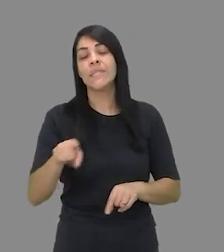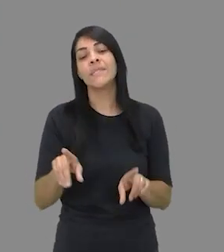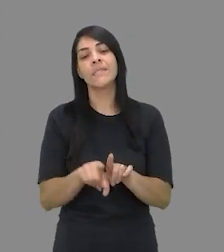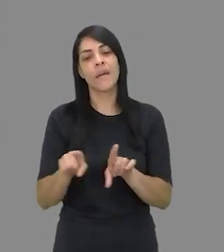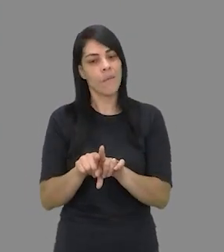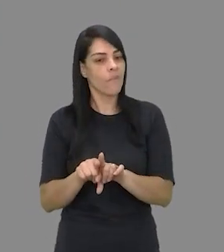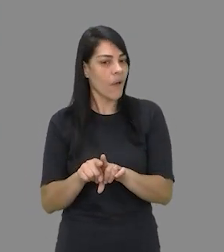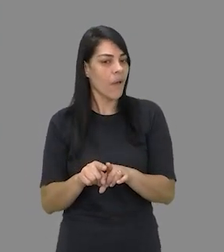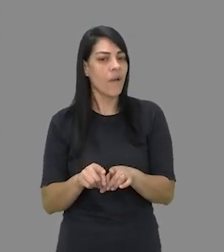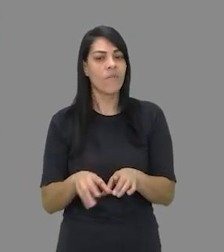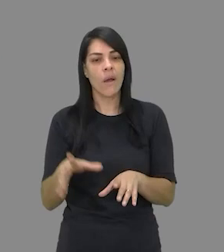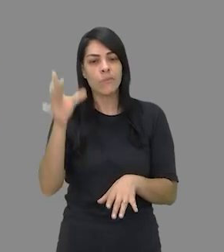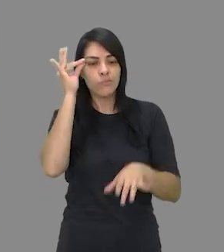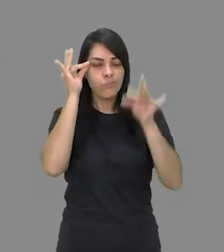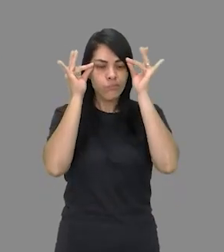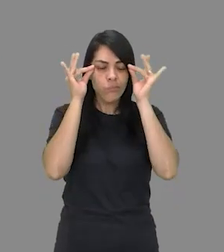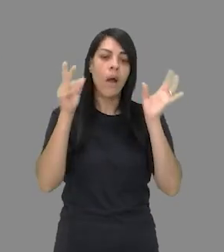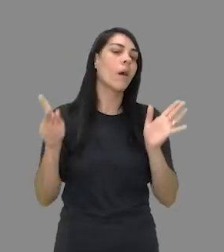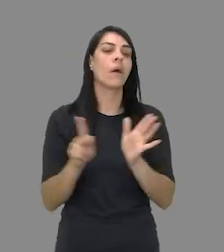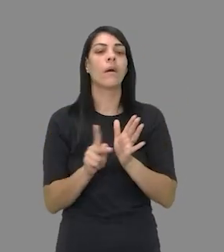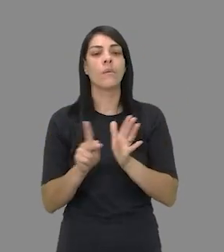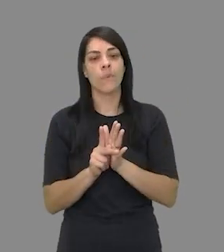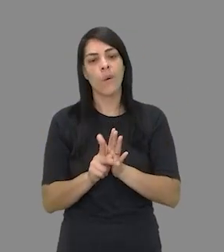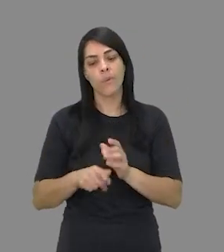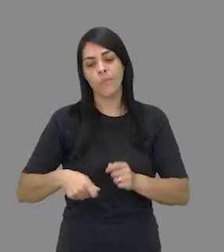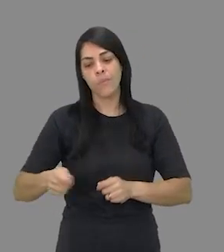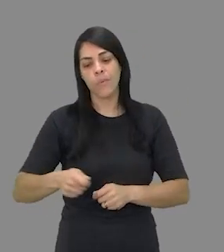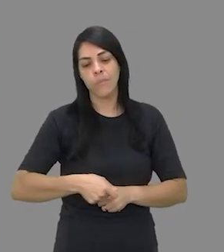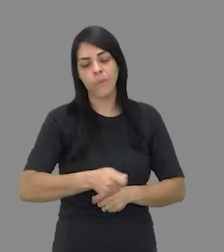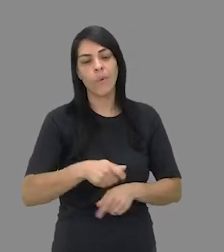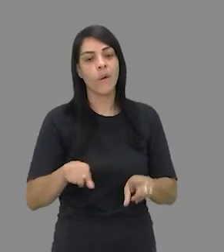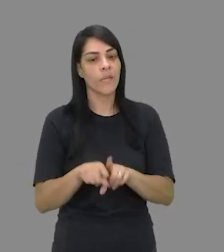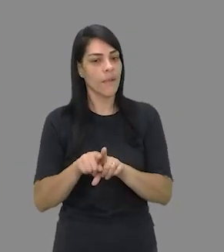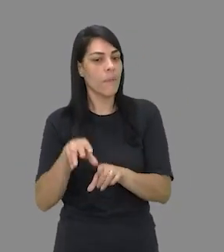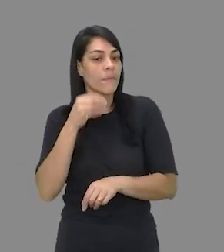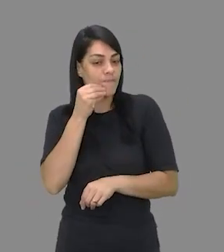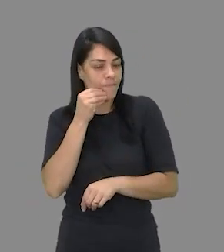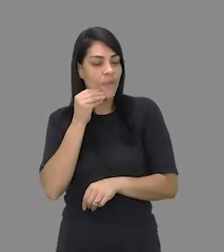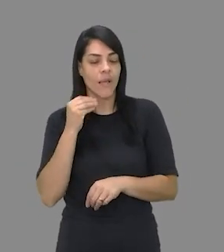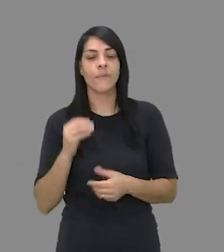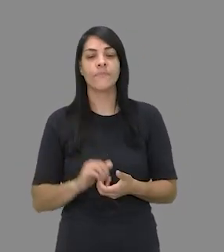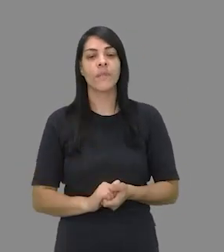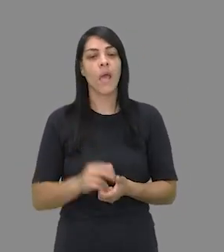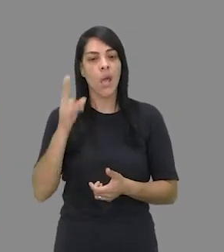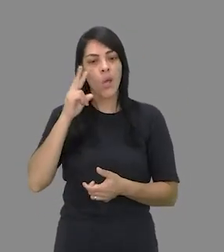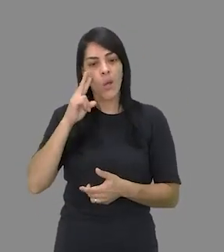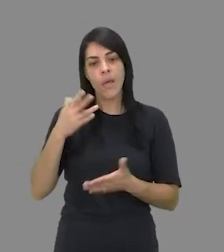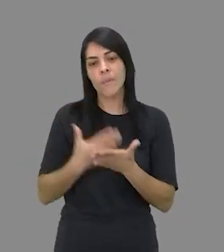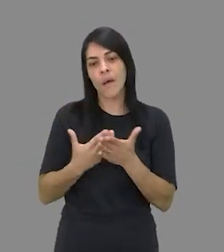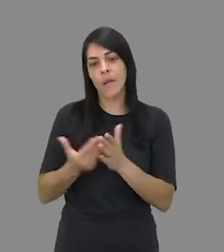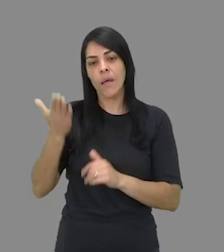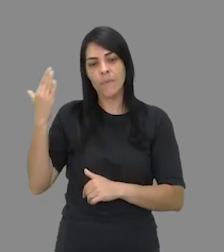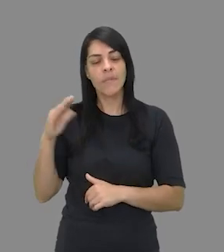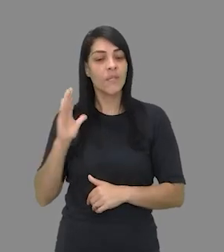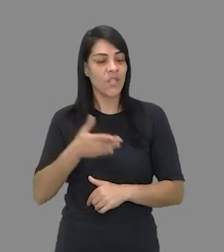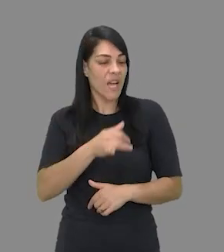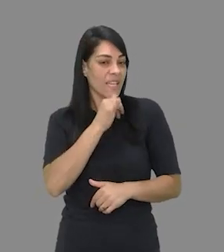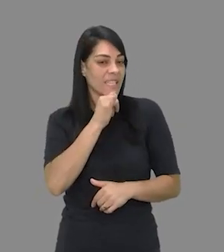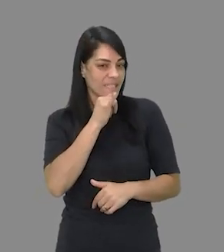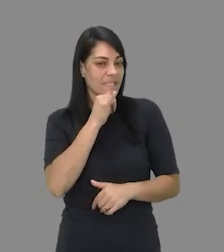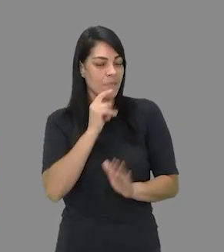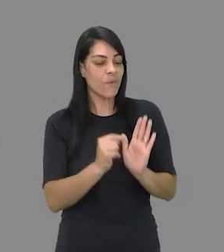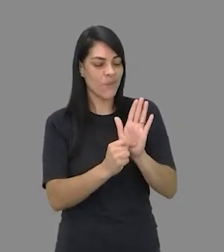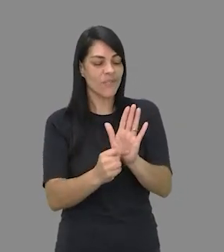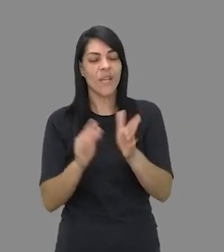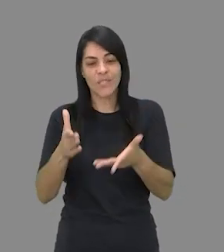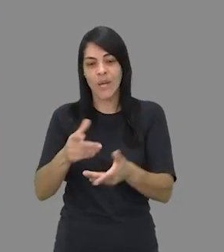se apropriar melhor do tênis de mesa e passarem a experimentação. Eu lembro que na aula passada eu dei até esse exemplo do tênis,